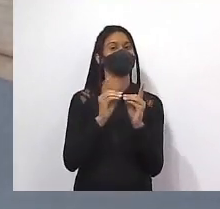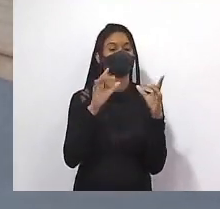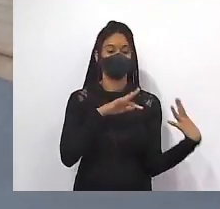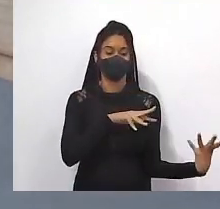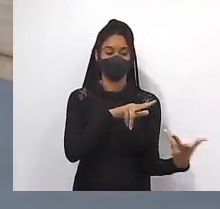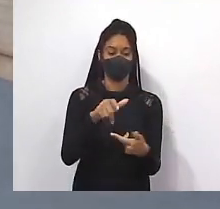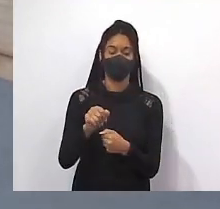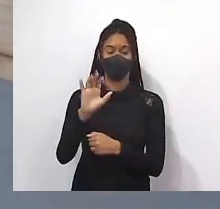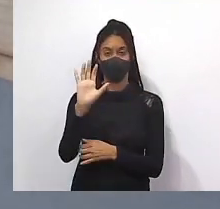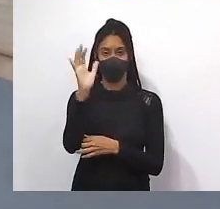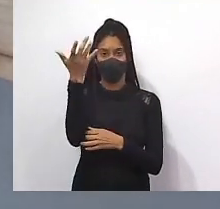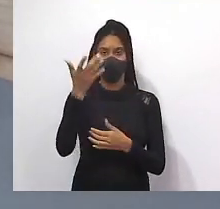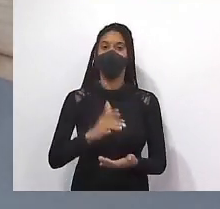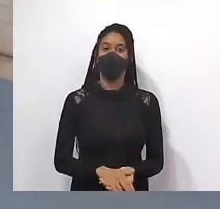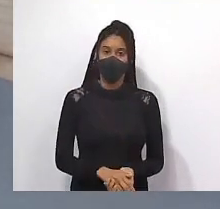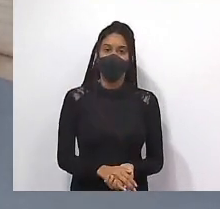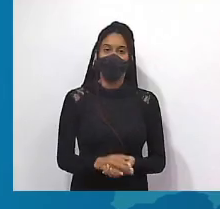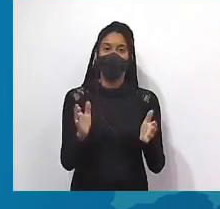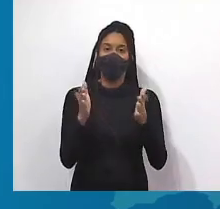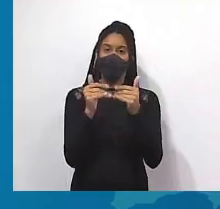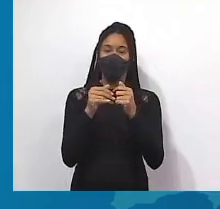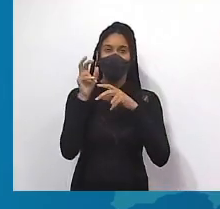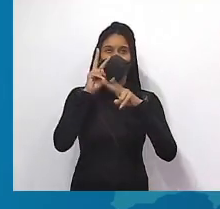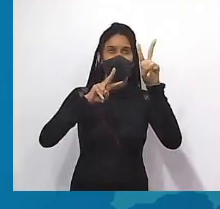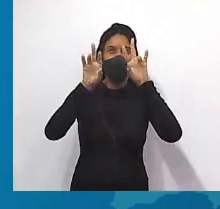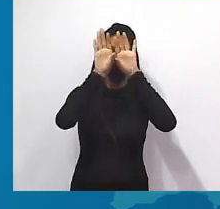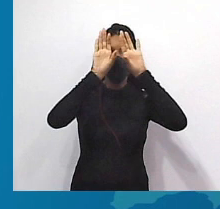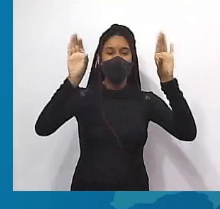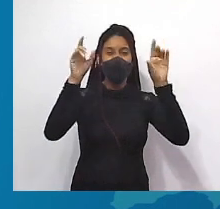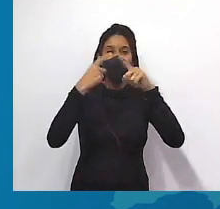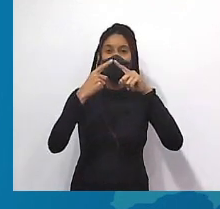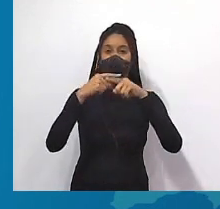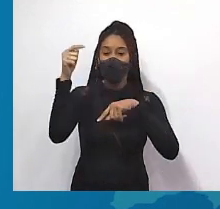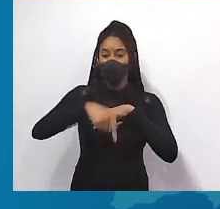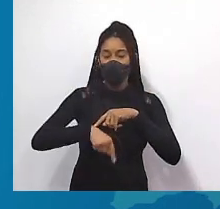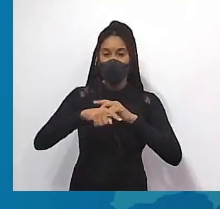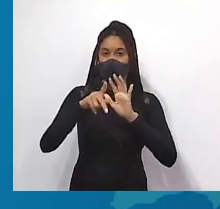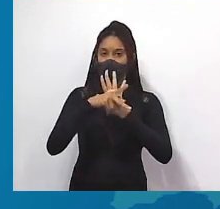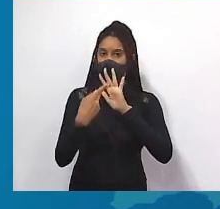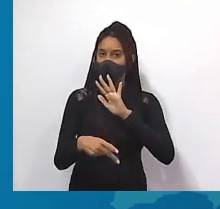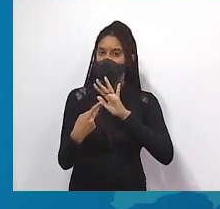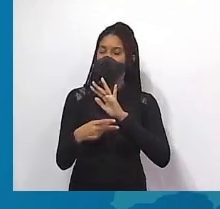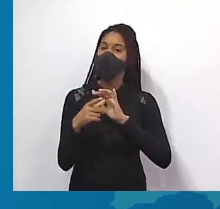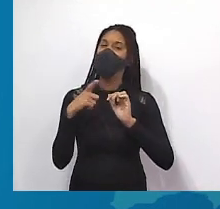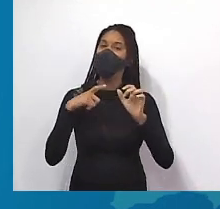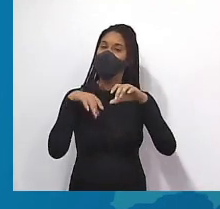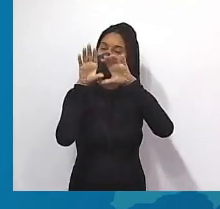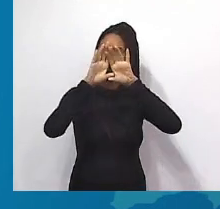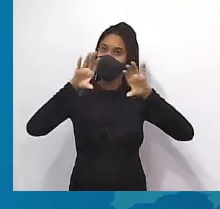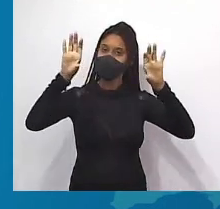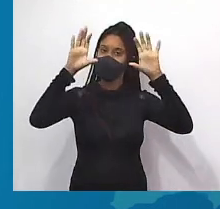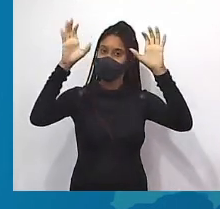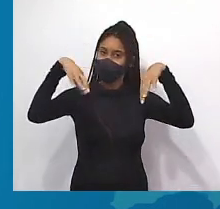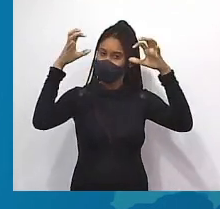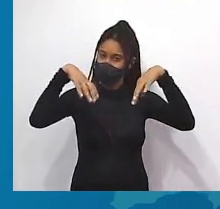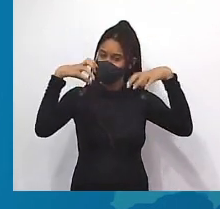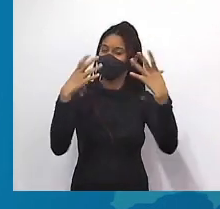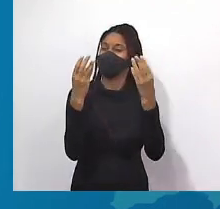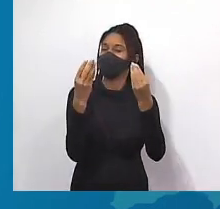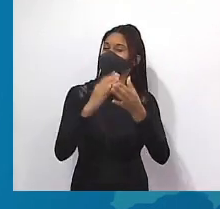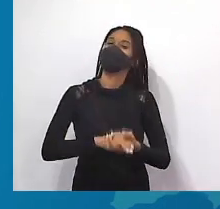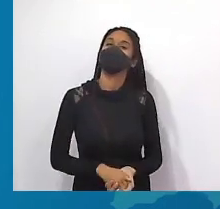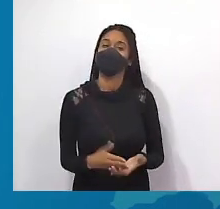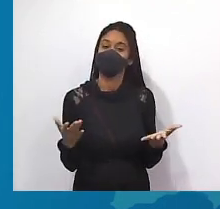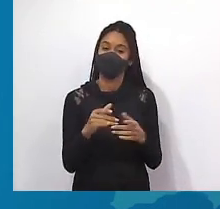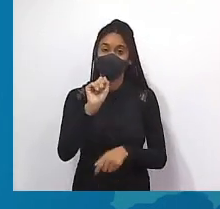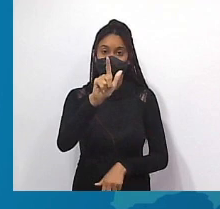mundo. Eu pedi para que vocês olhassem o céu, porque hoje aqui especificamente está chovendo, já faz bastante tempo que está chovendo. Estamos no